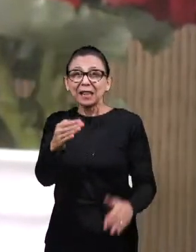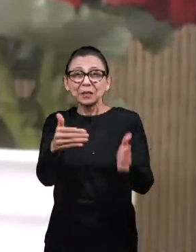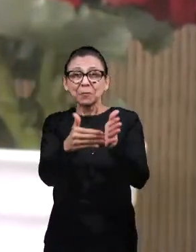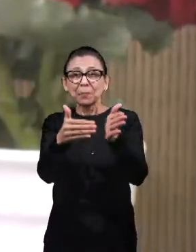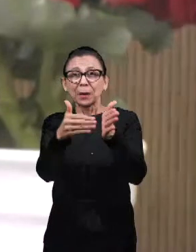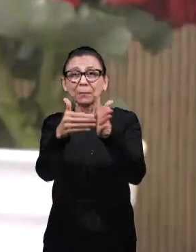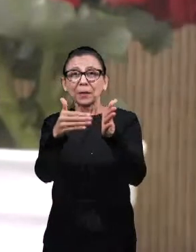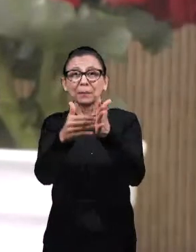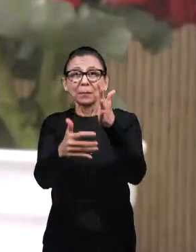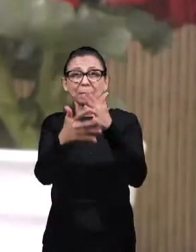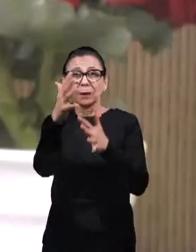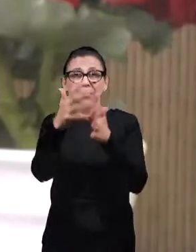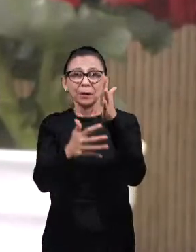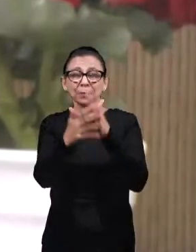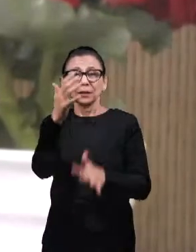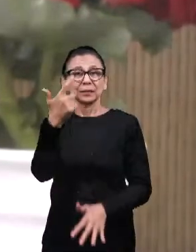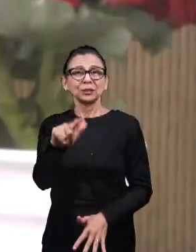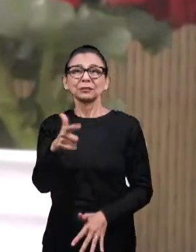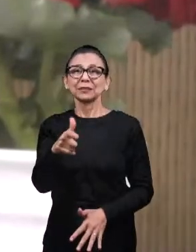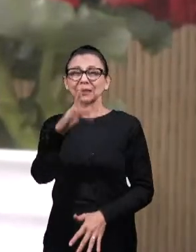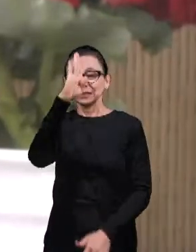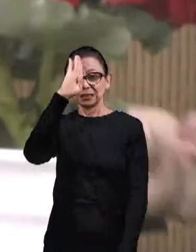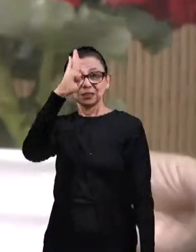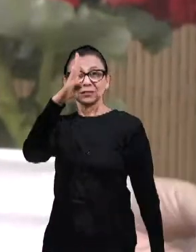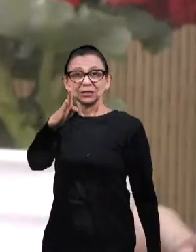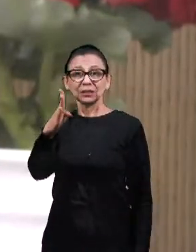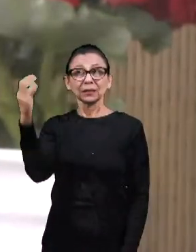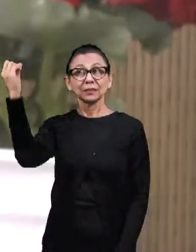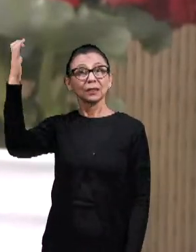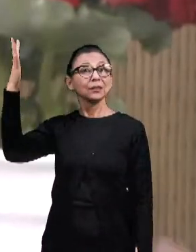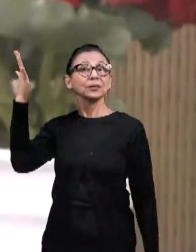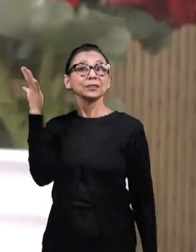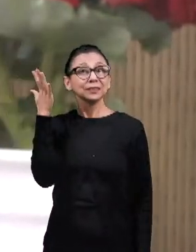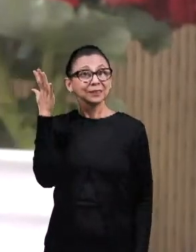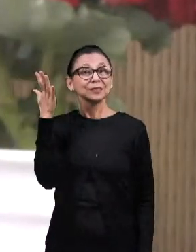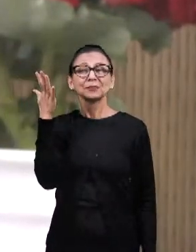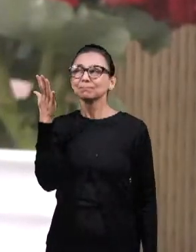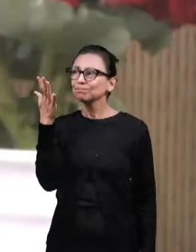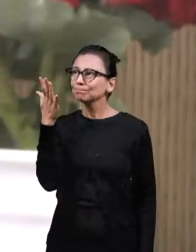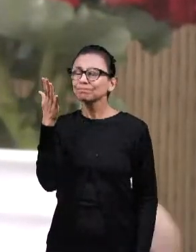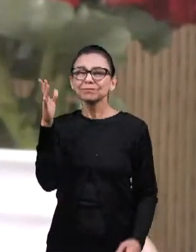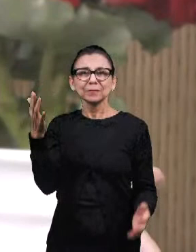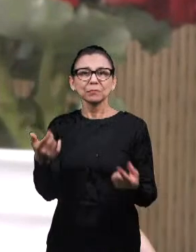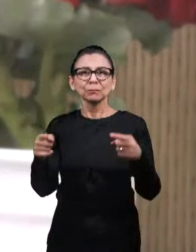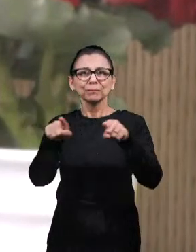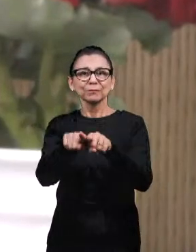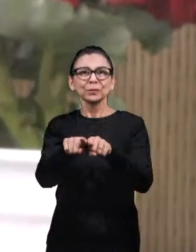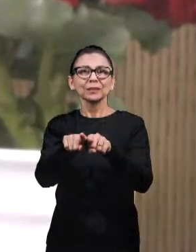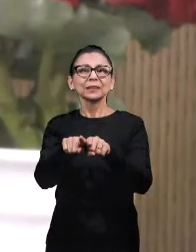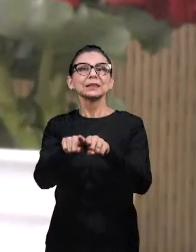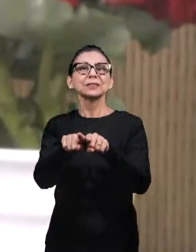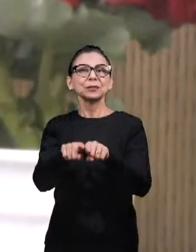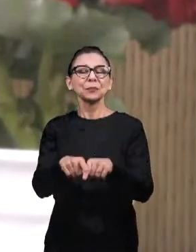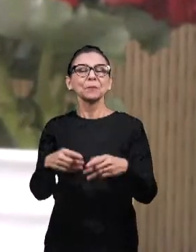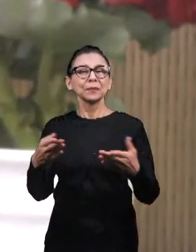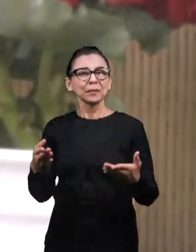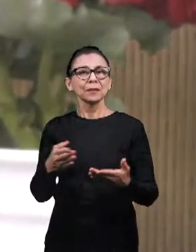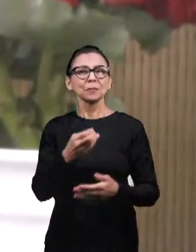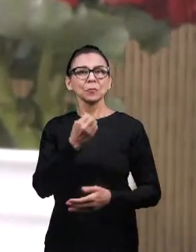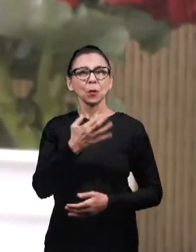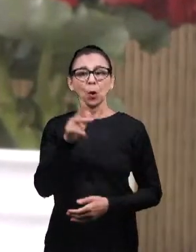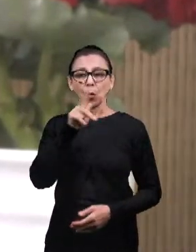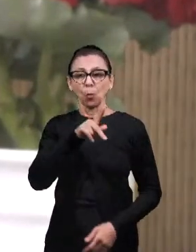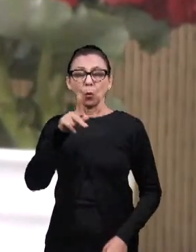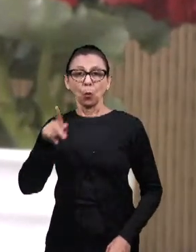nenhum, ele vai estar recebendo direto aquela revelação de quem o senhor revelou, de quem o senhor mostrou. O professor está dando ali, e aquele